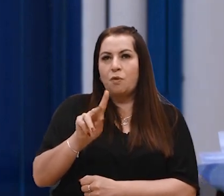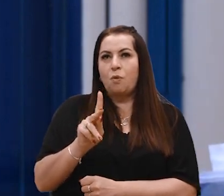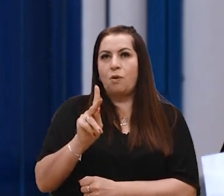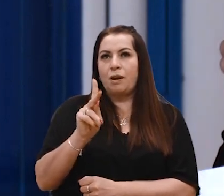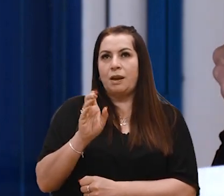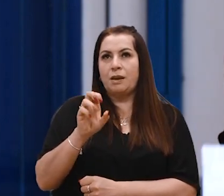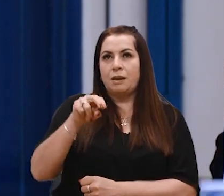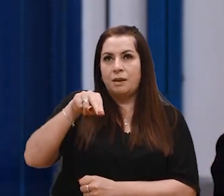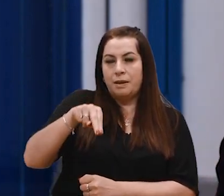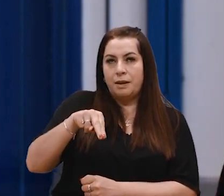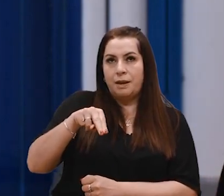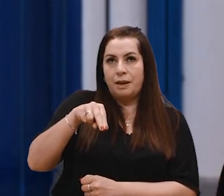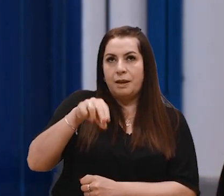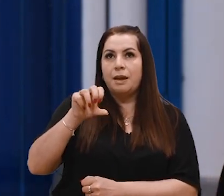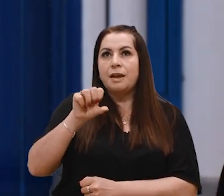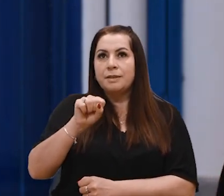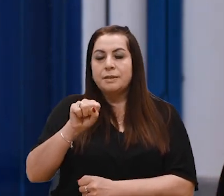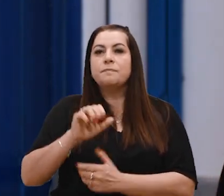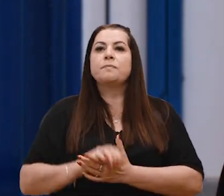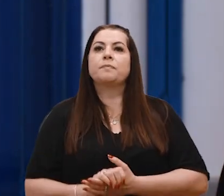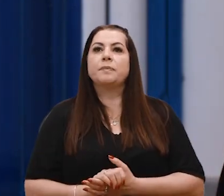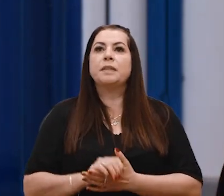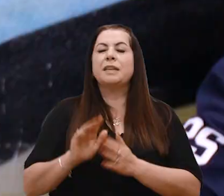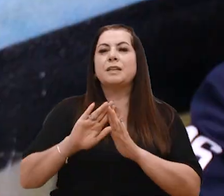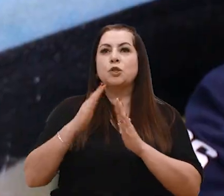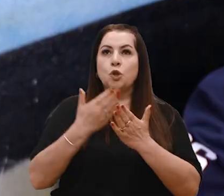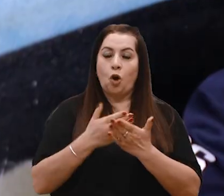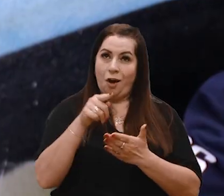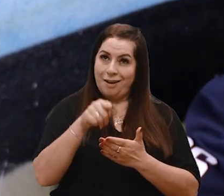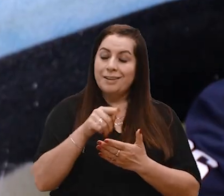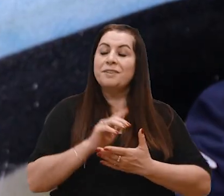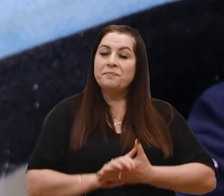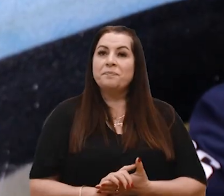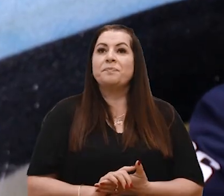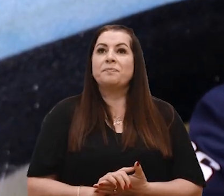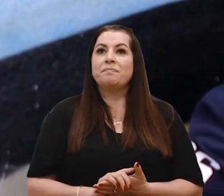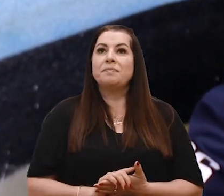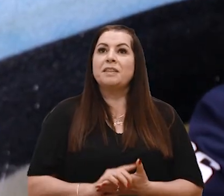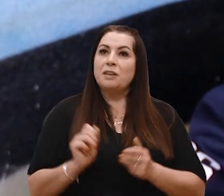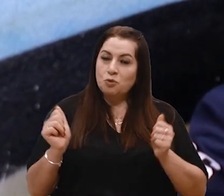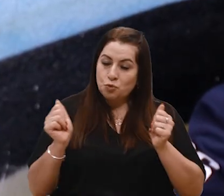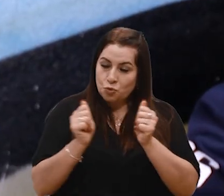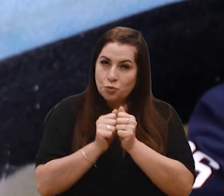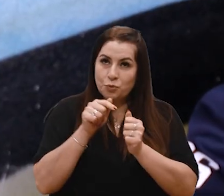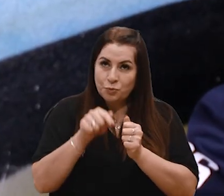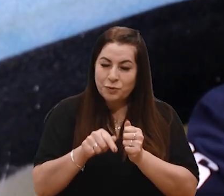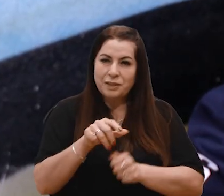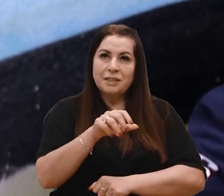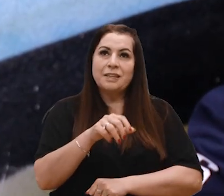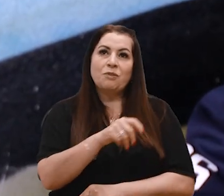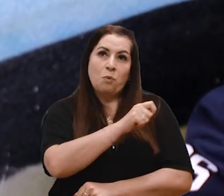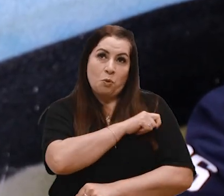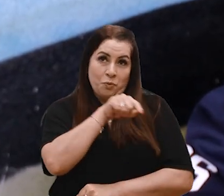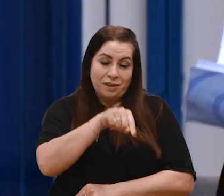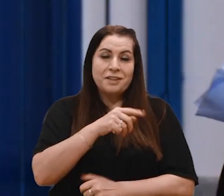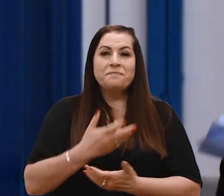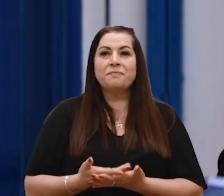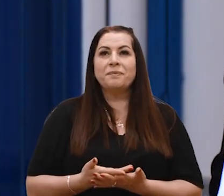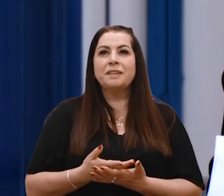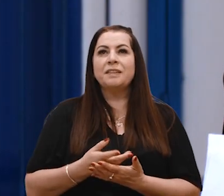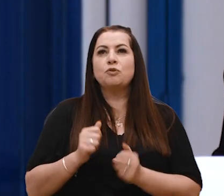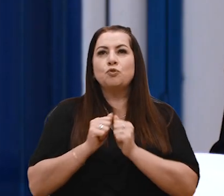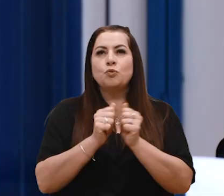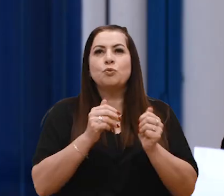Volkens Fervil, estudante do 9º ano aqui da Escola Estadual Victório Weber, que está com a gente, ao lado